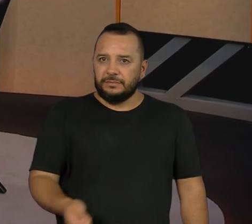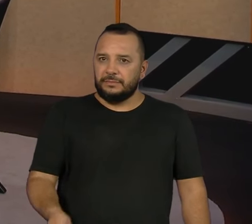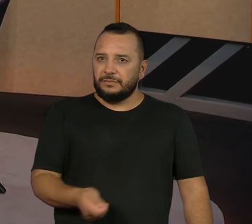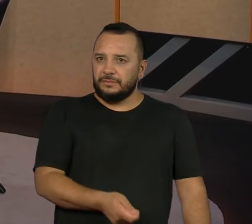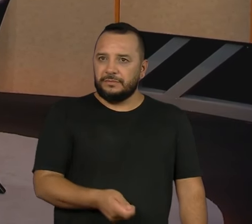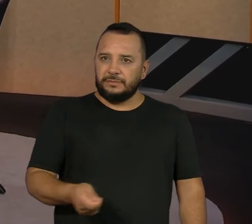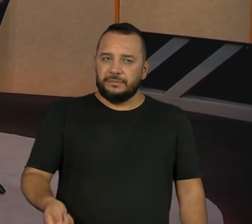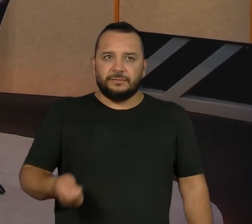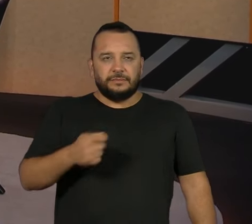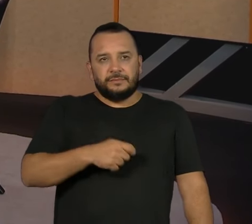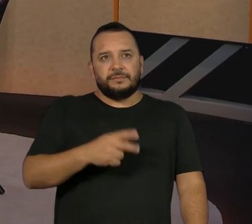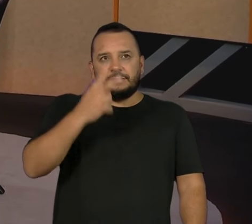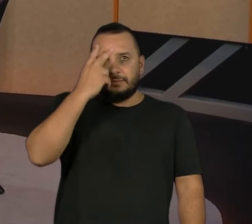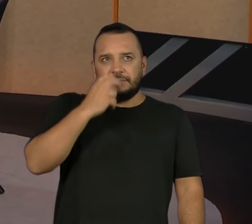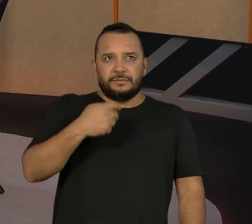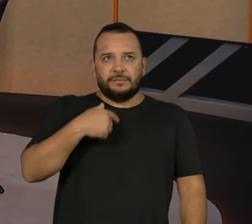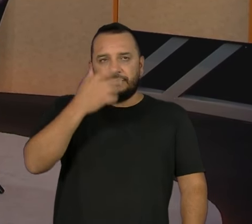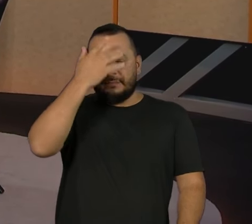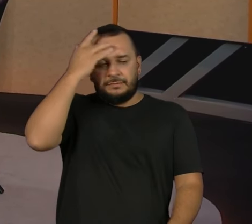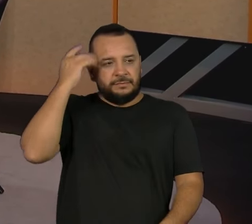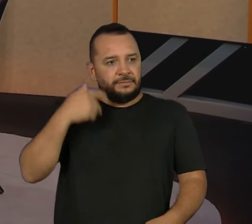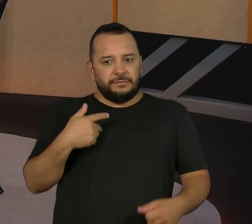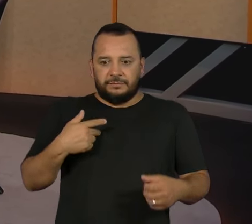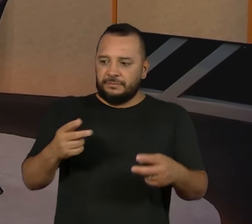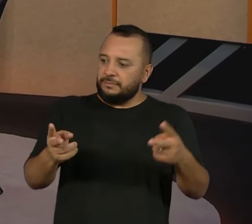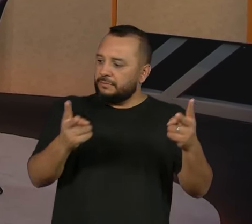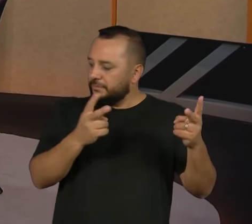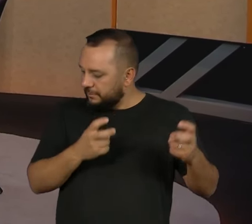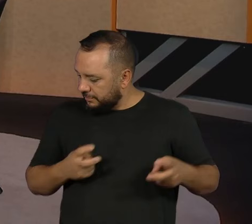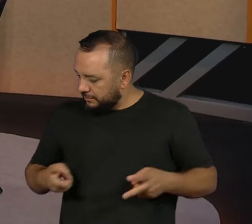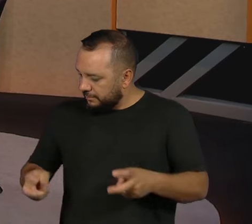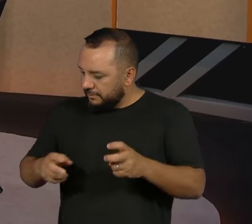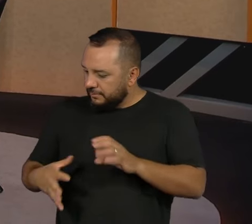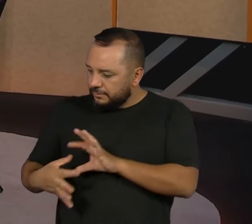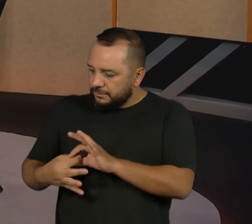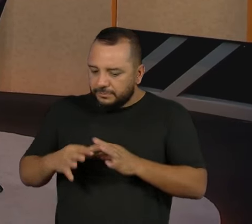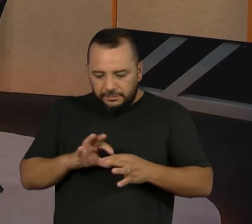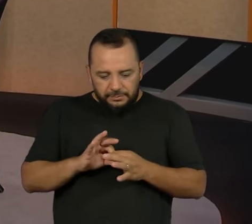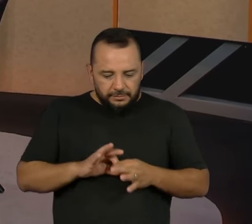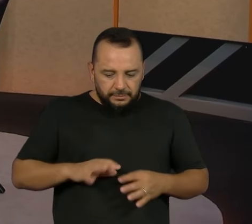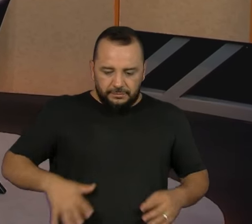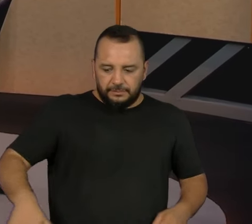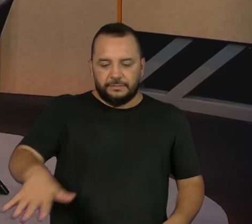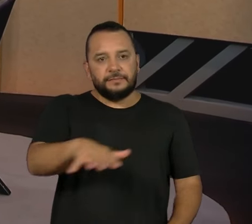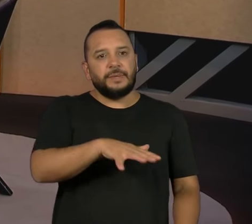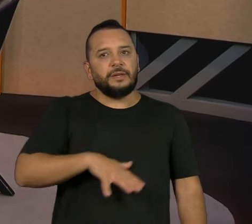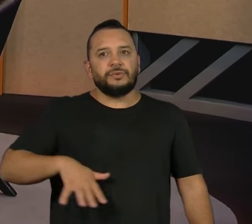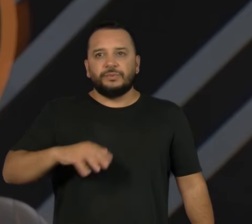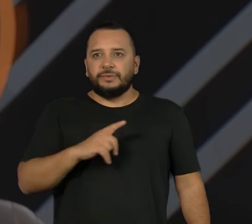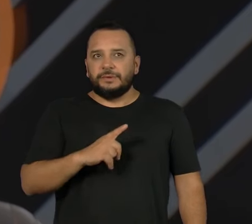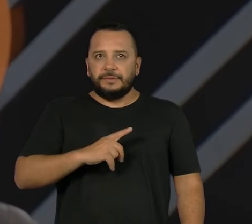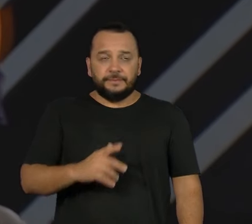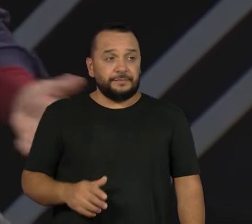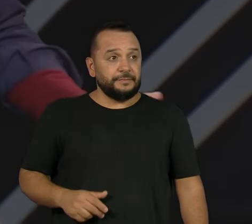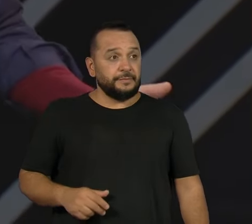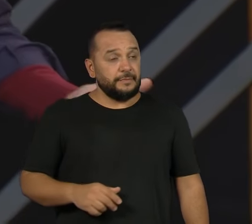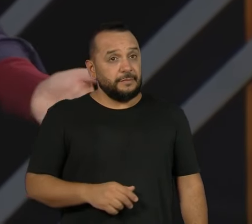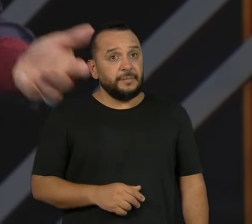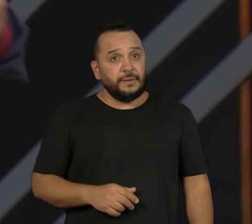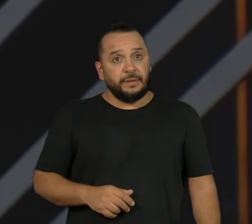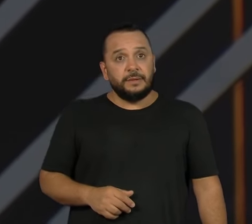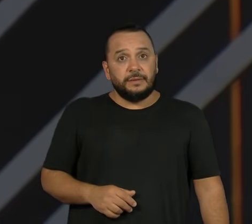o visual. Para a pessoa ganhar mais relação com a sua vertical no espaço. Isso é uma